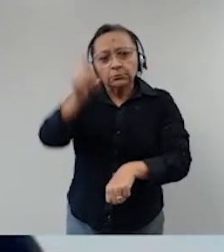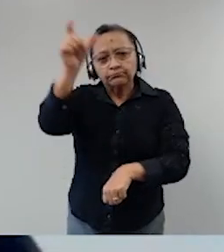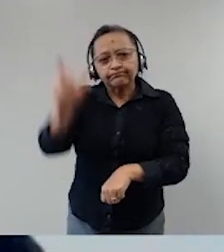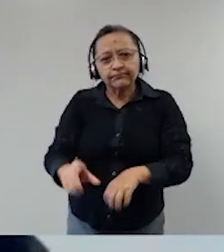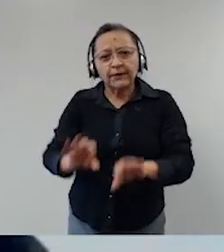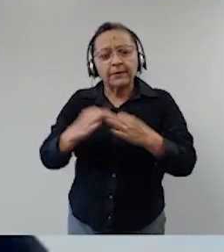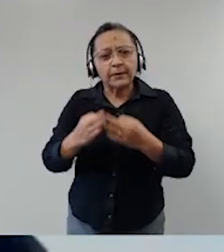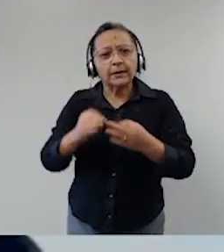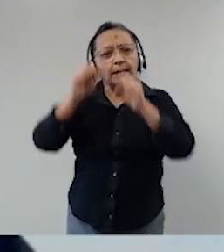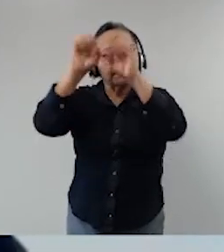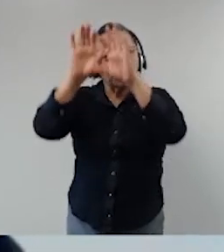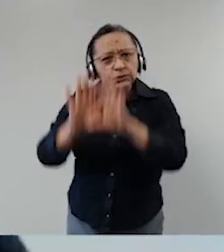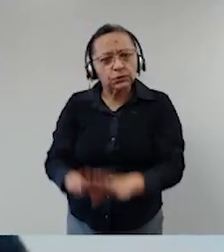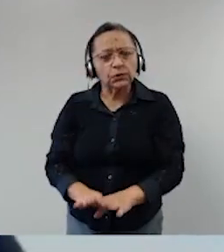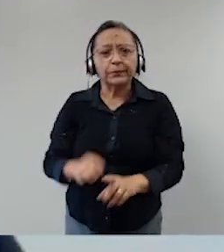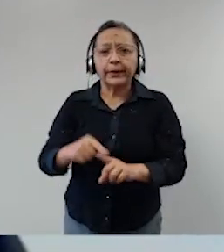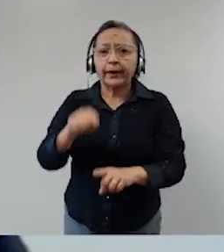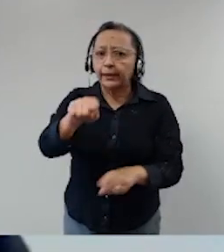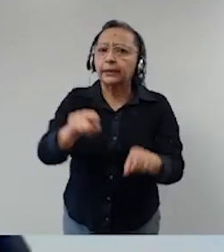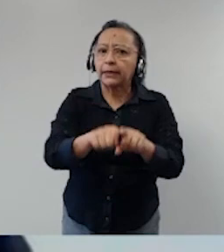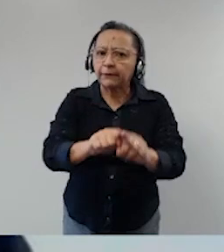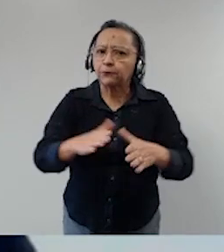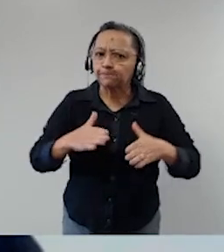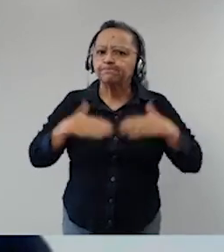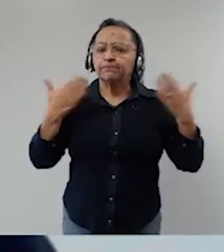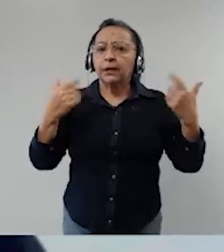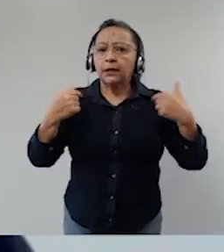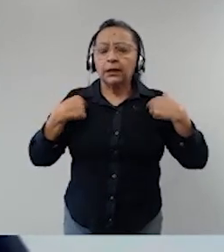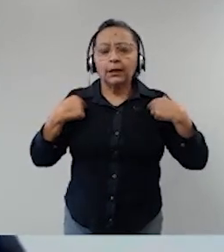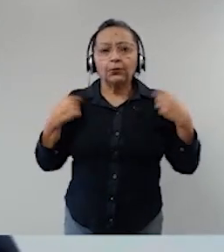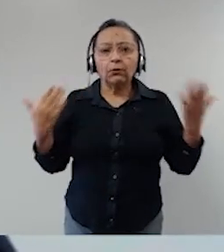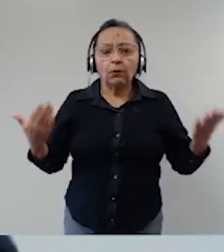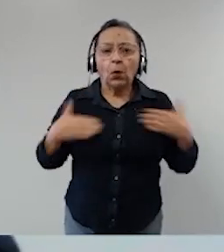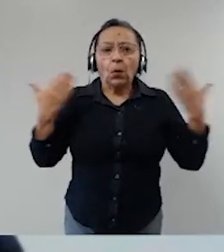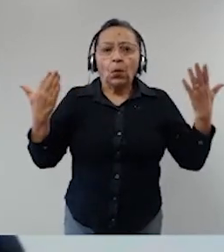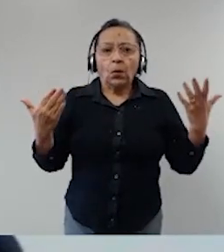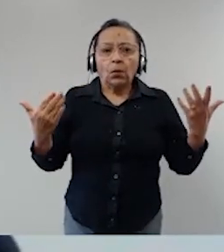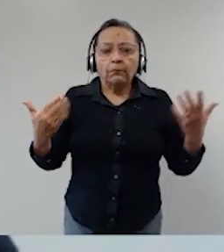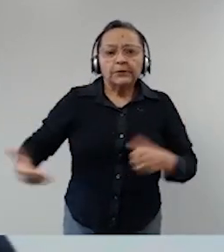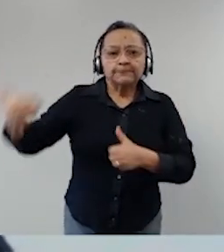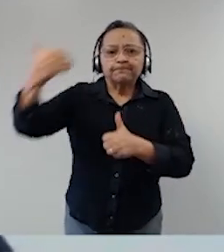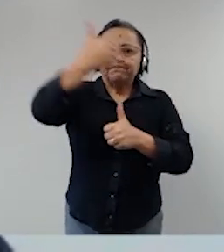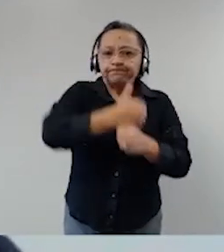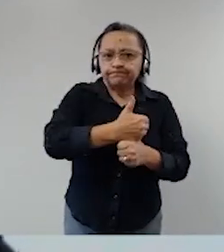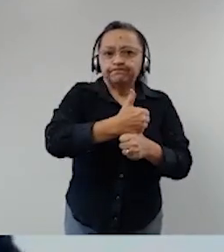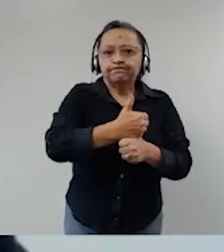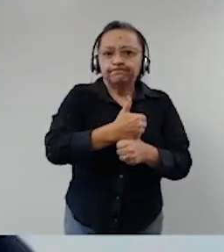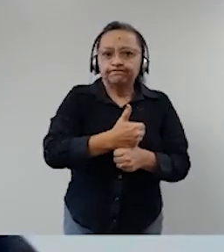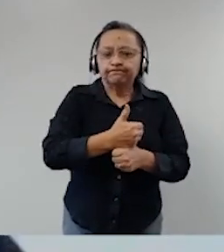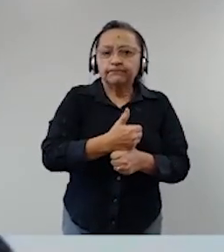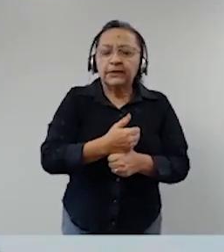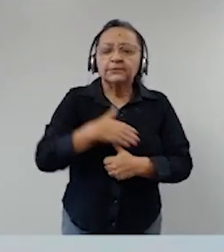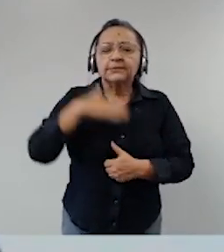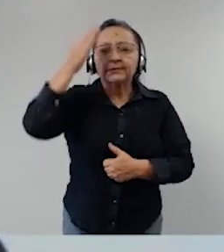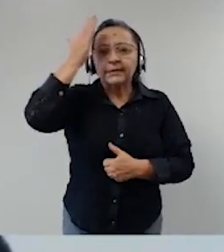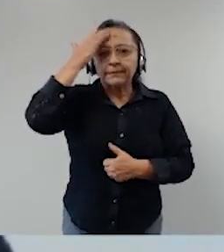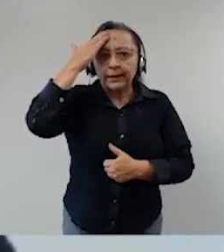de surpresa que teve, e tentarei, naturalmente, suprir a sua ausência, sabendo